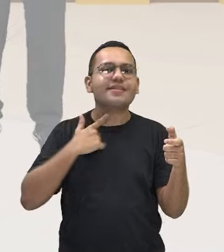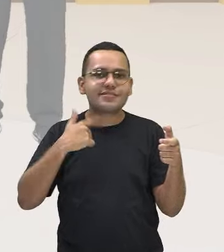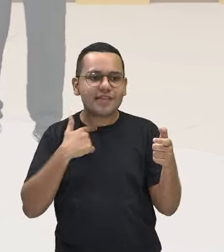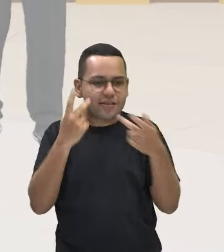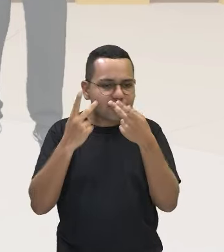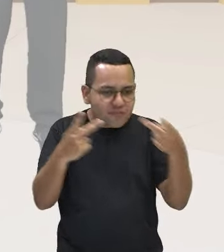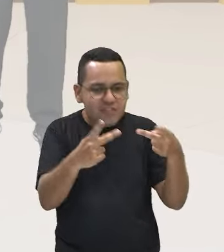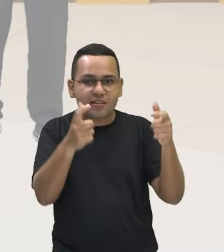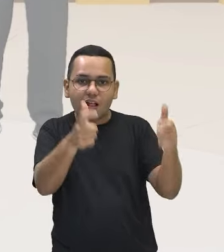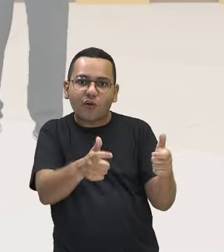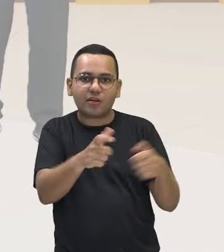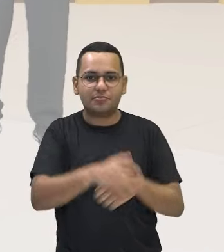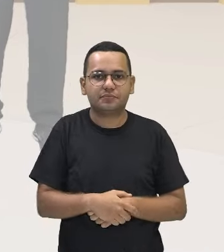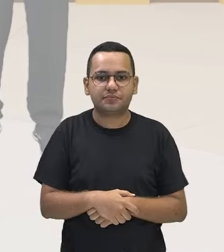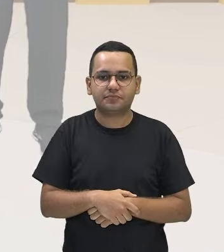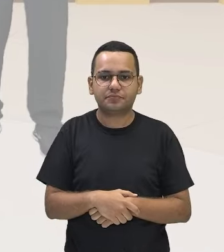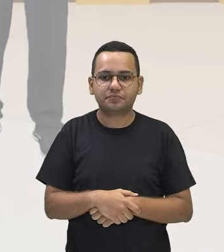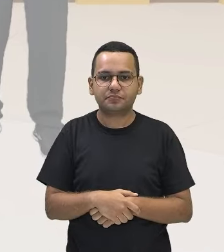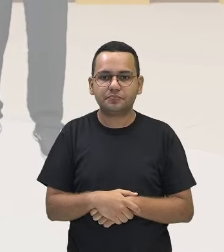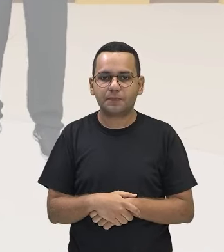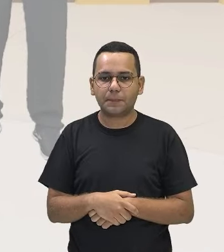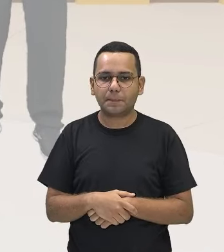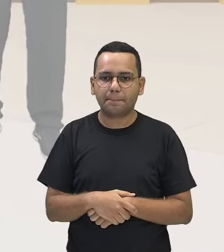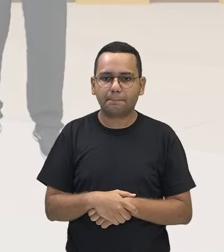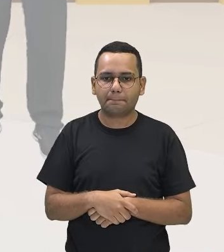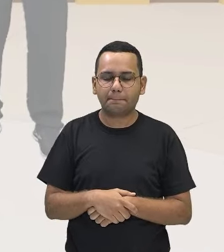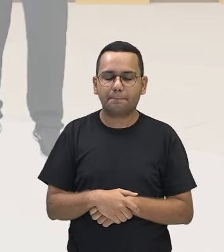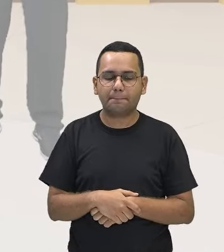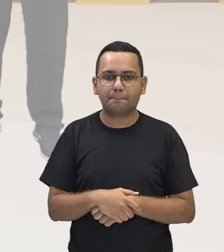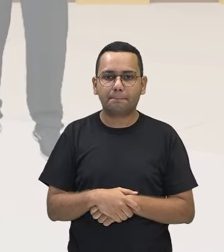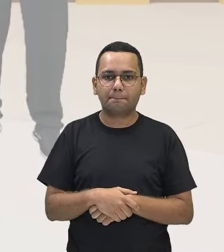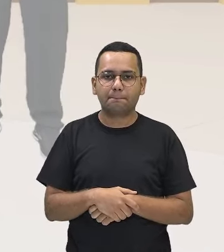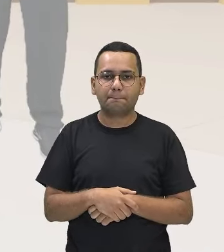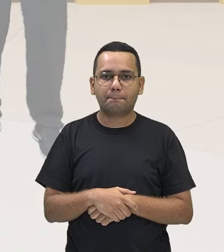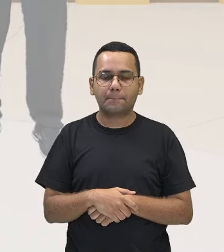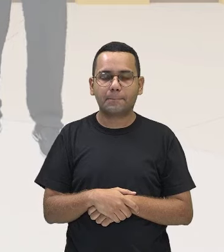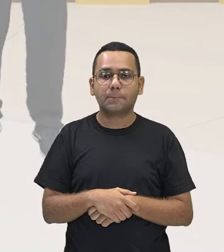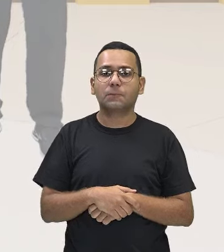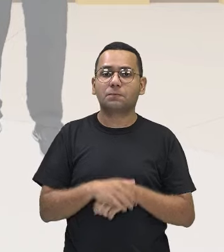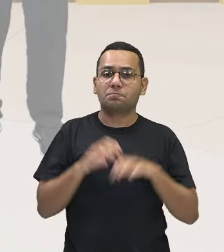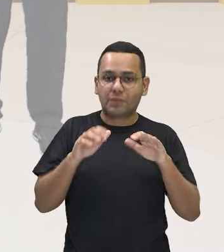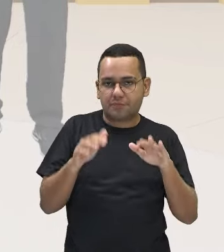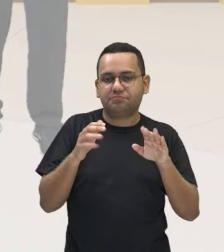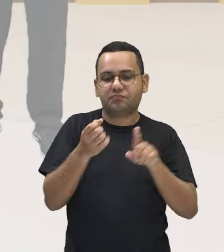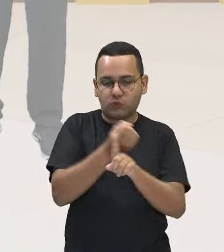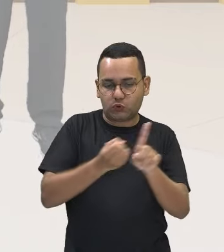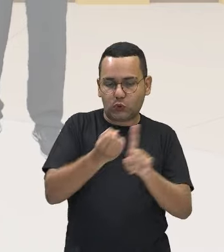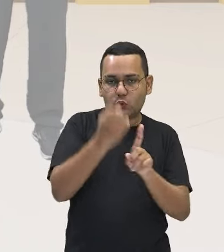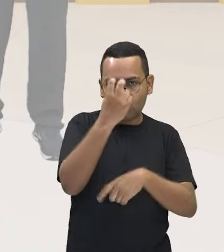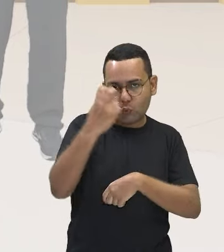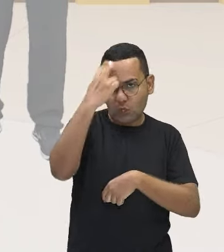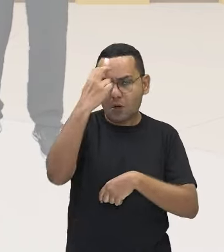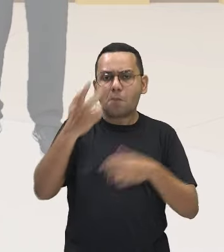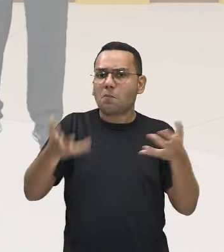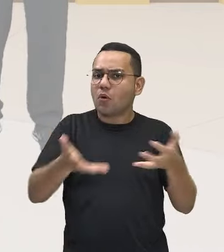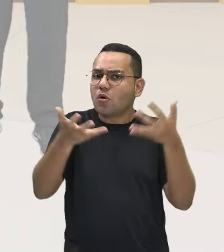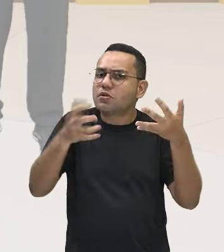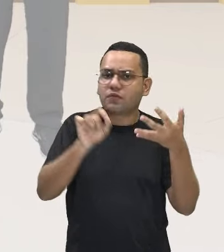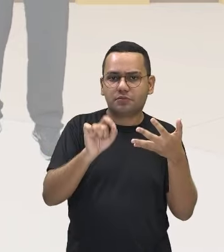esse empreendedorismo sociocultural, a gente estimula, né, essa preservação, essa revitalização de